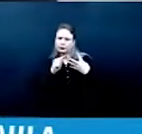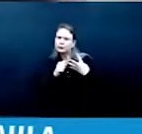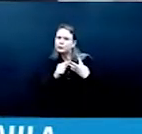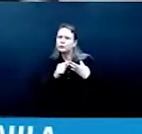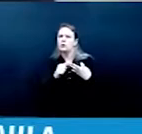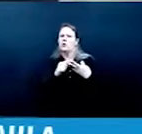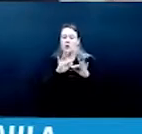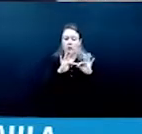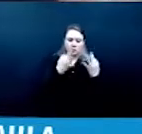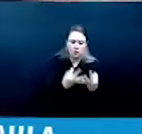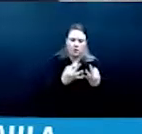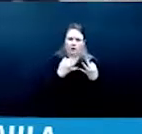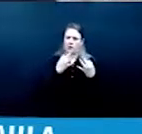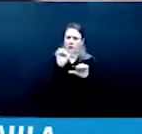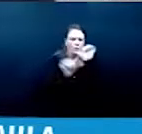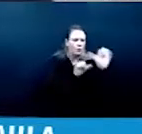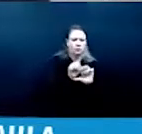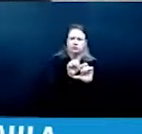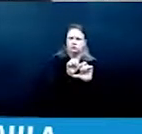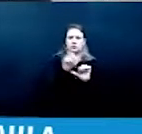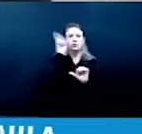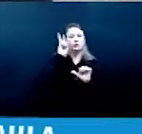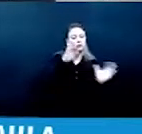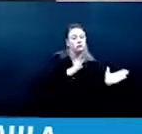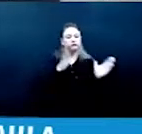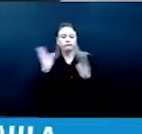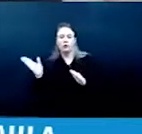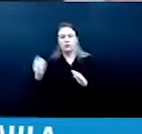como a minha família, mudou a história da minha família,